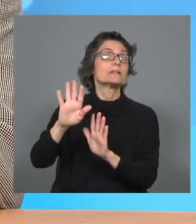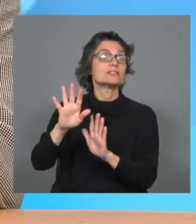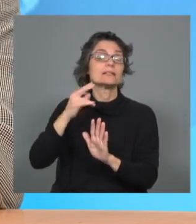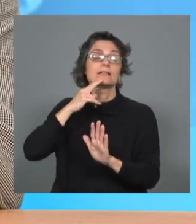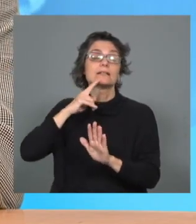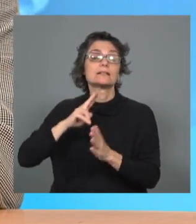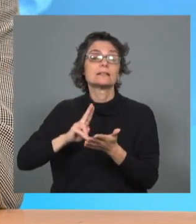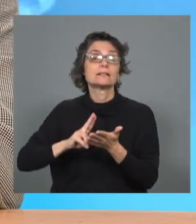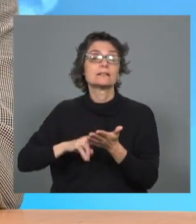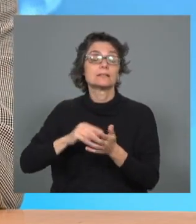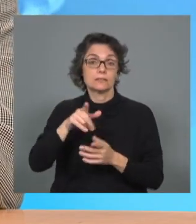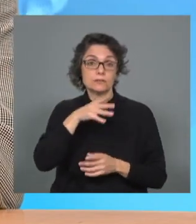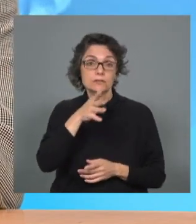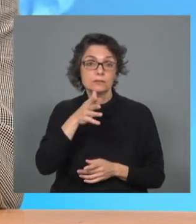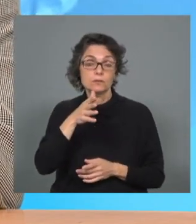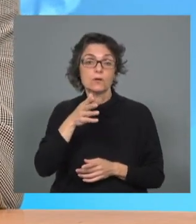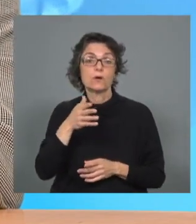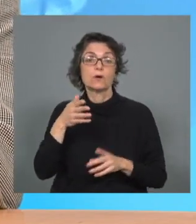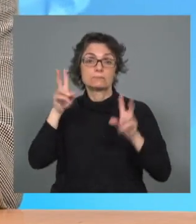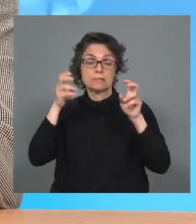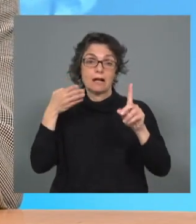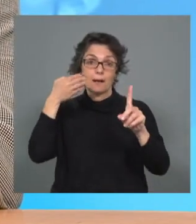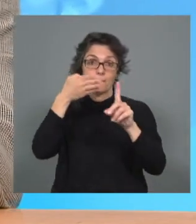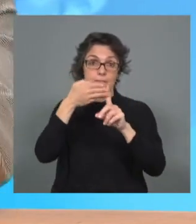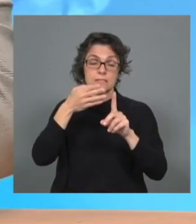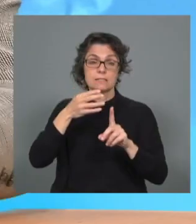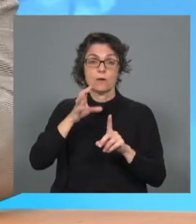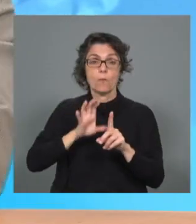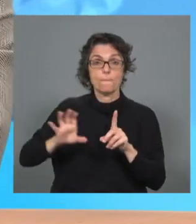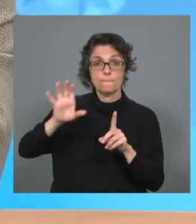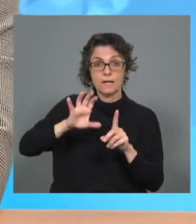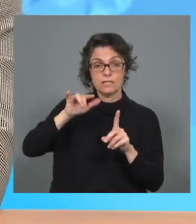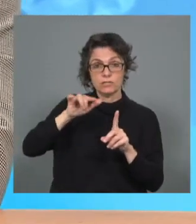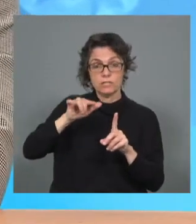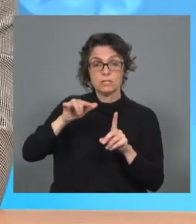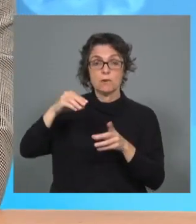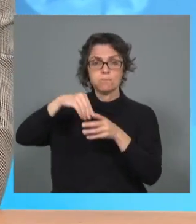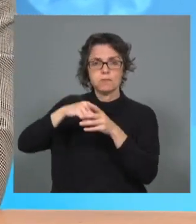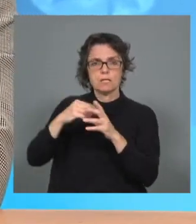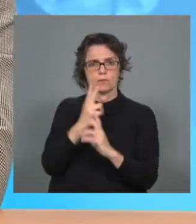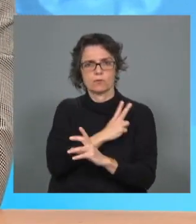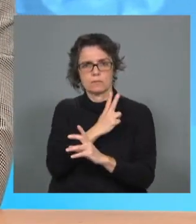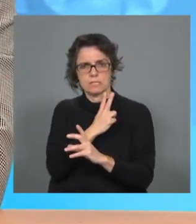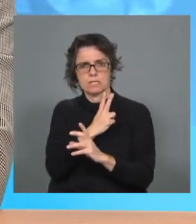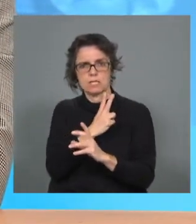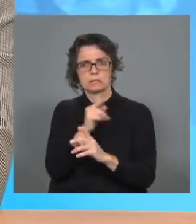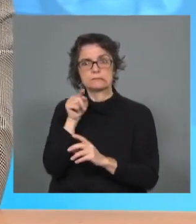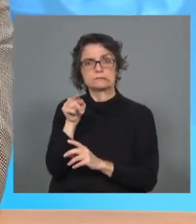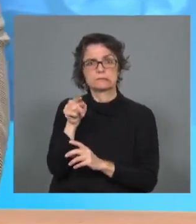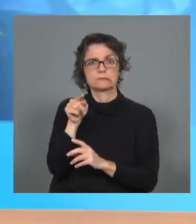dar um exemplo, a Missão País, que é um movimento dentro dos universitários, está a ter uma